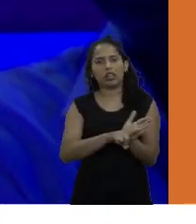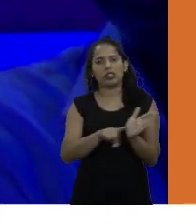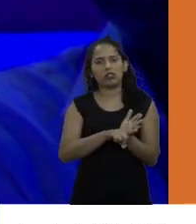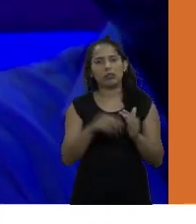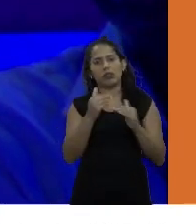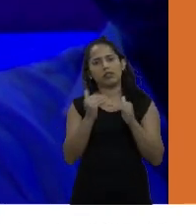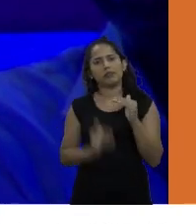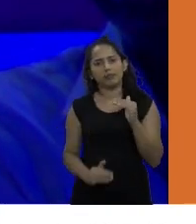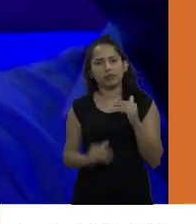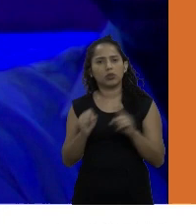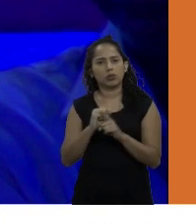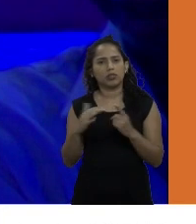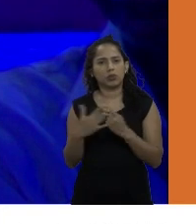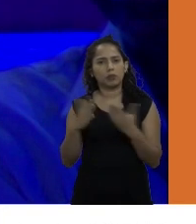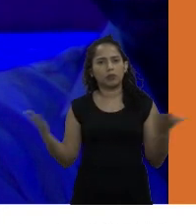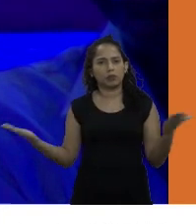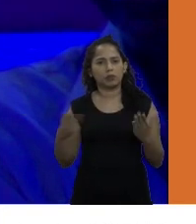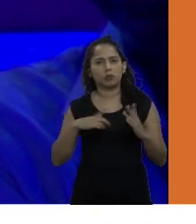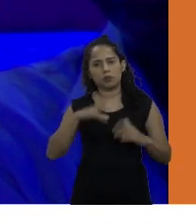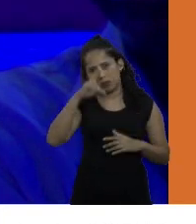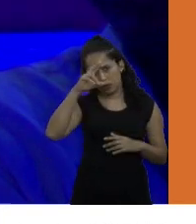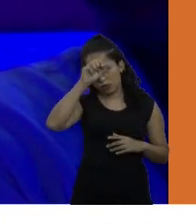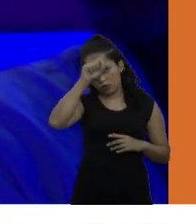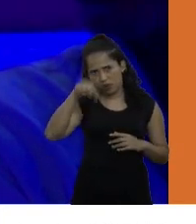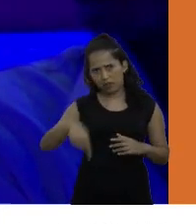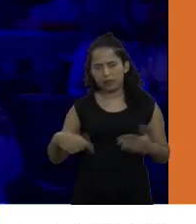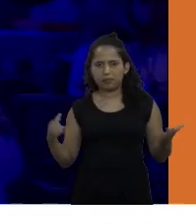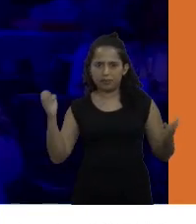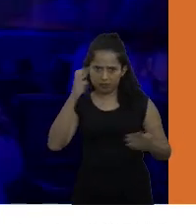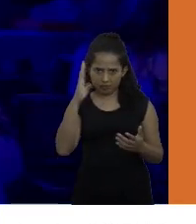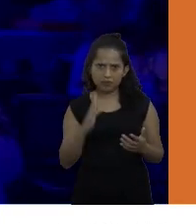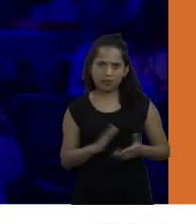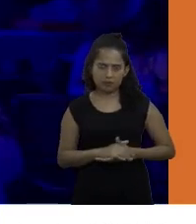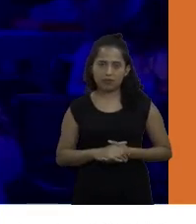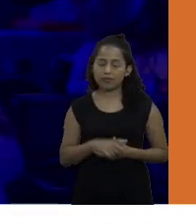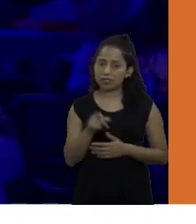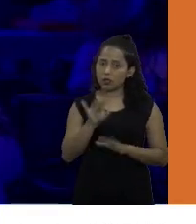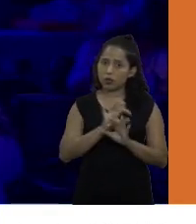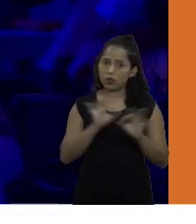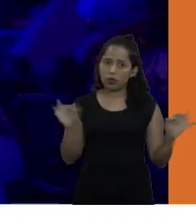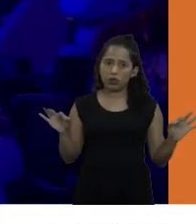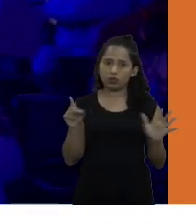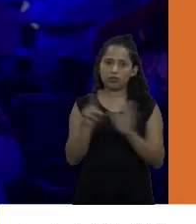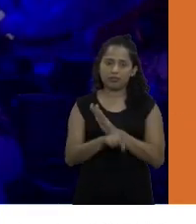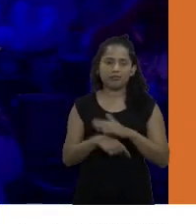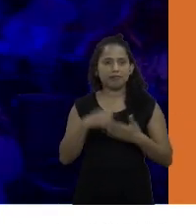desigualdades sociais, que hoje ainda é muito forte aqui no Brasil? Ótima pergunta, obrigado.